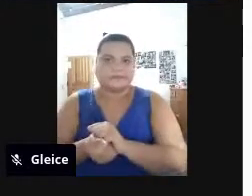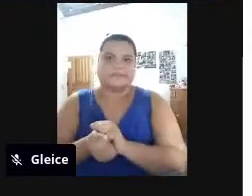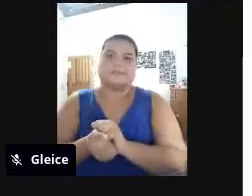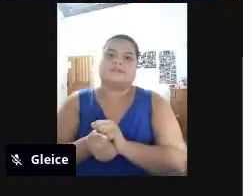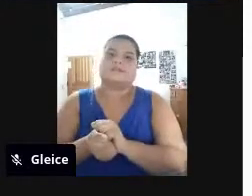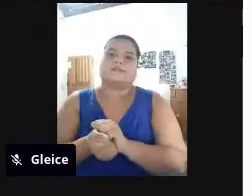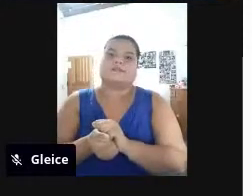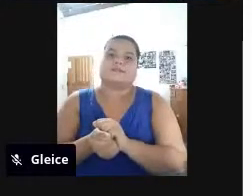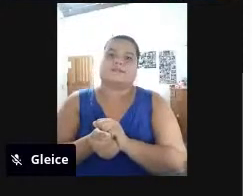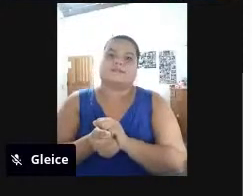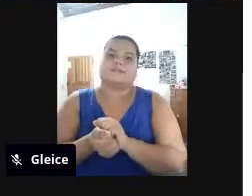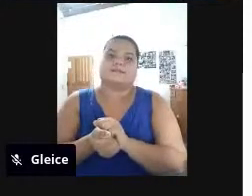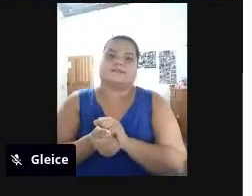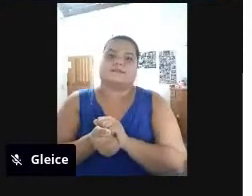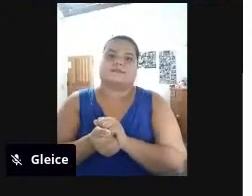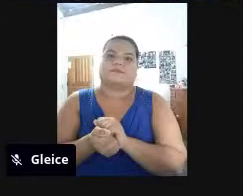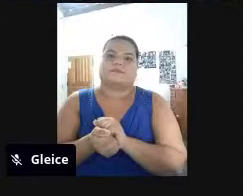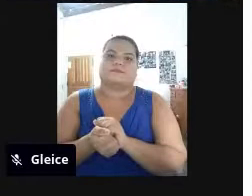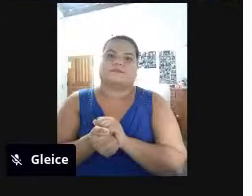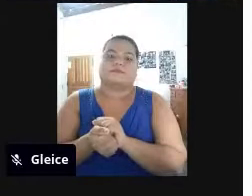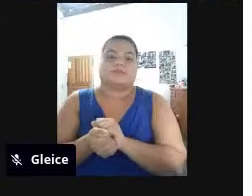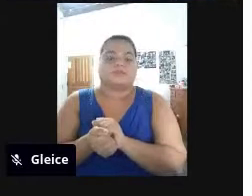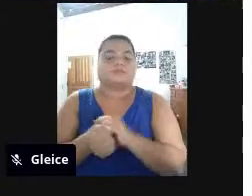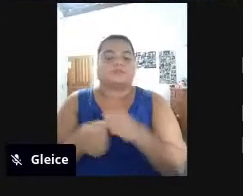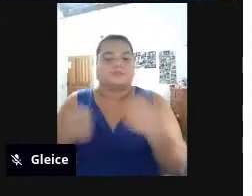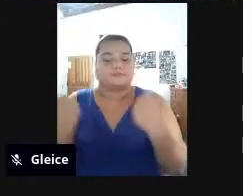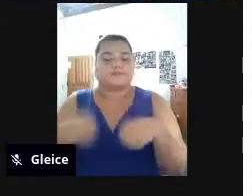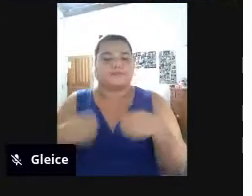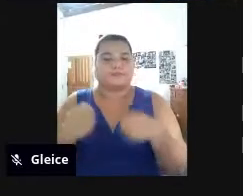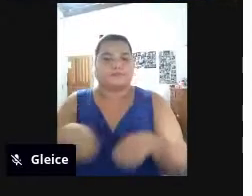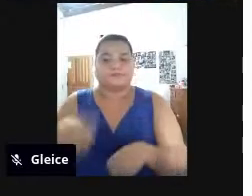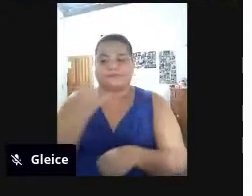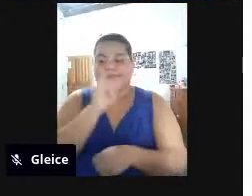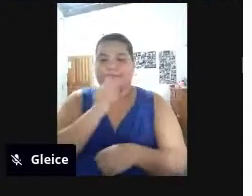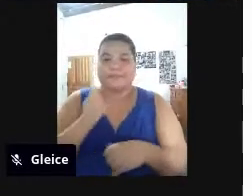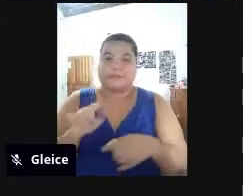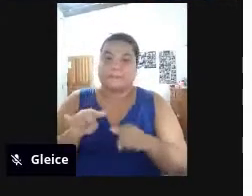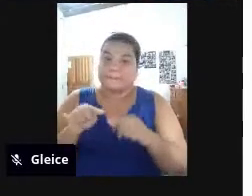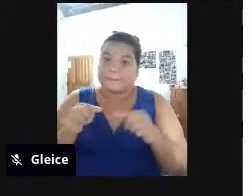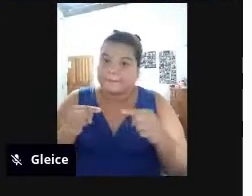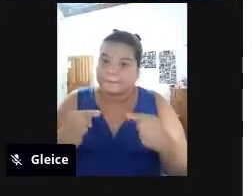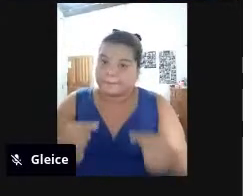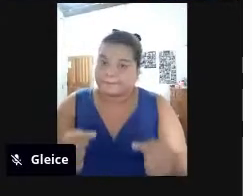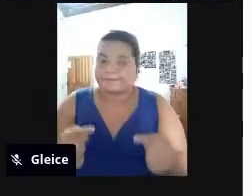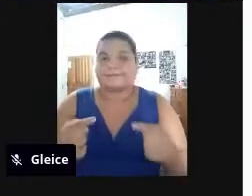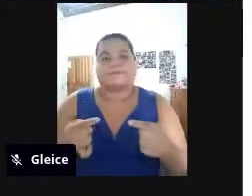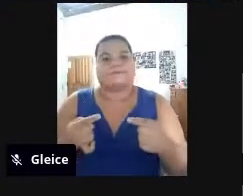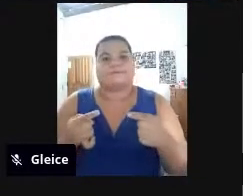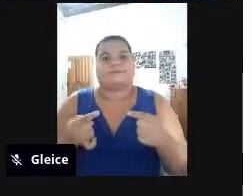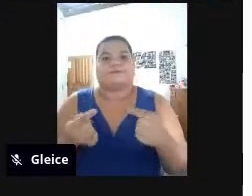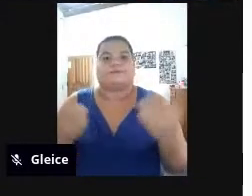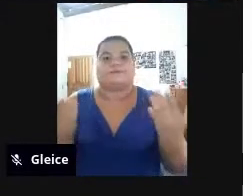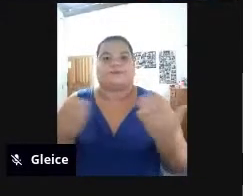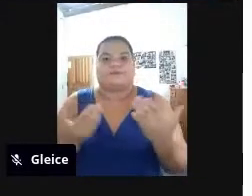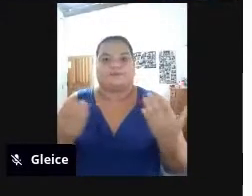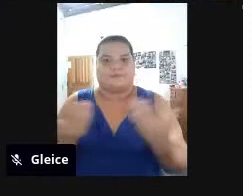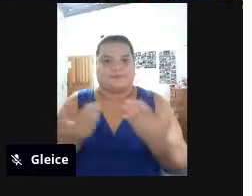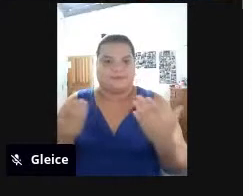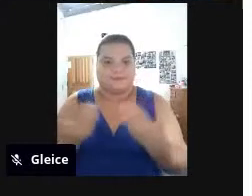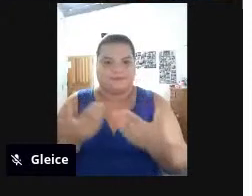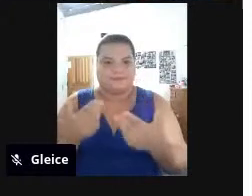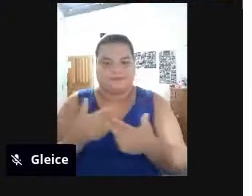uma necessidade proteica do indivíduo por meio de alimentos mais naturais. Mas hoje a gente tem opções práticas,